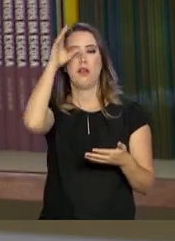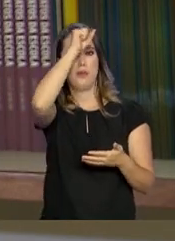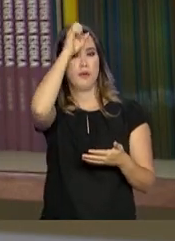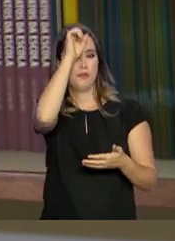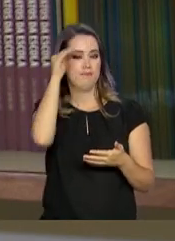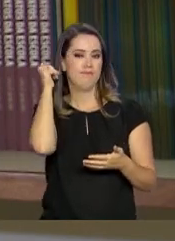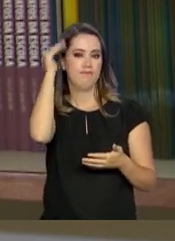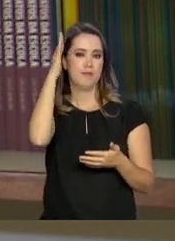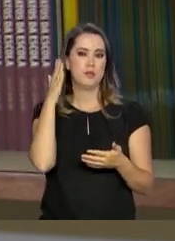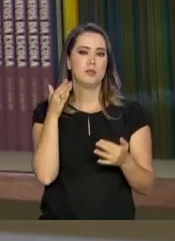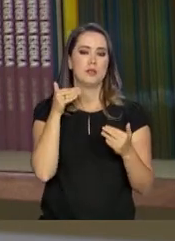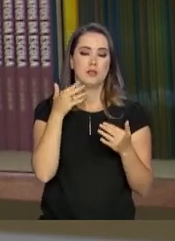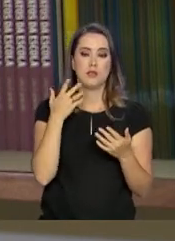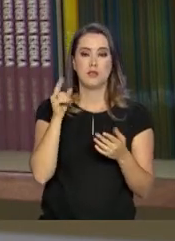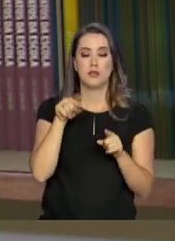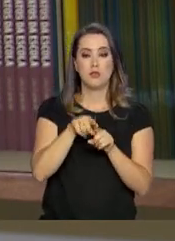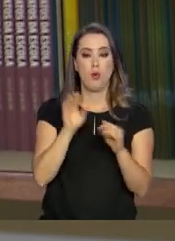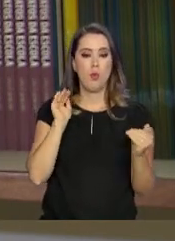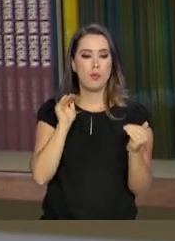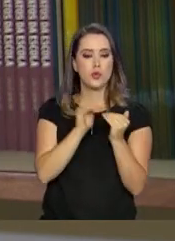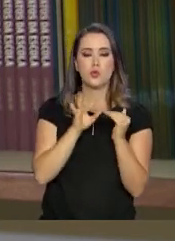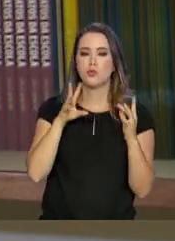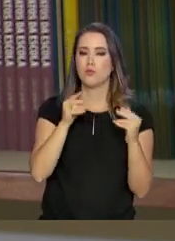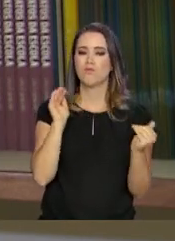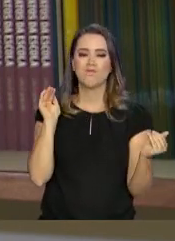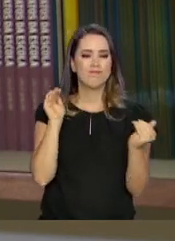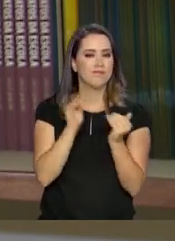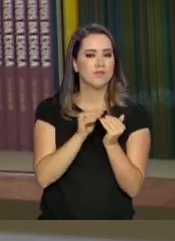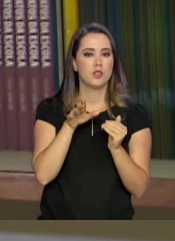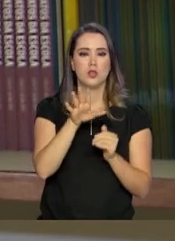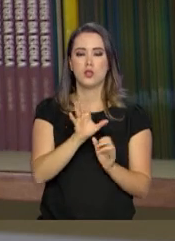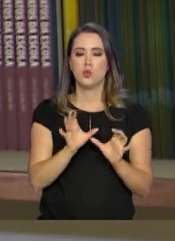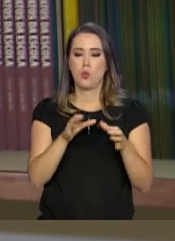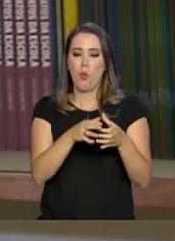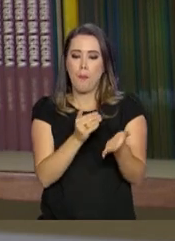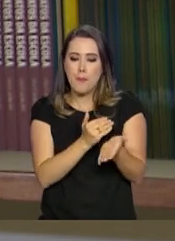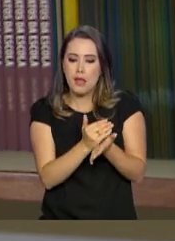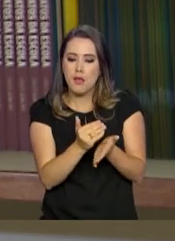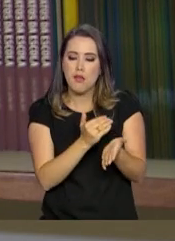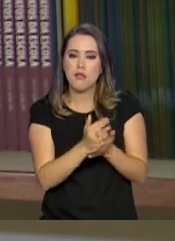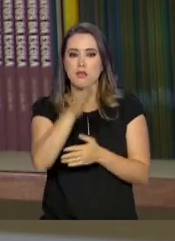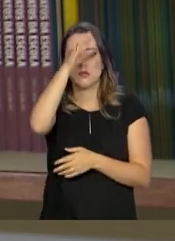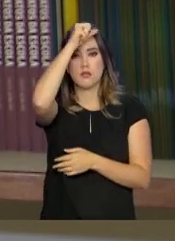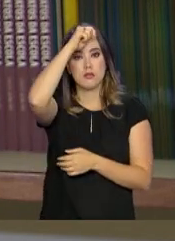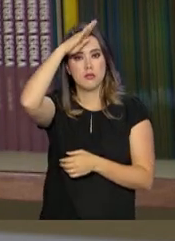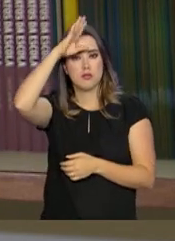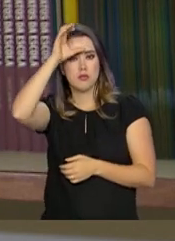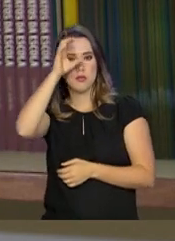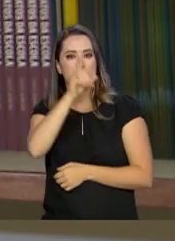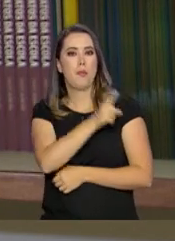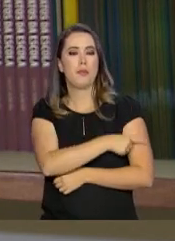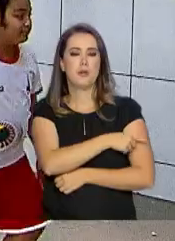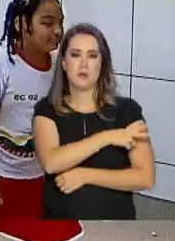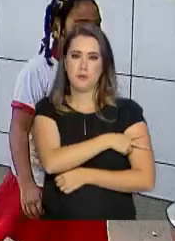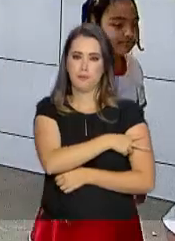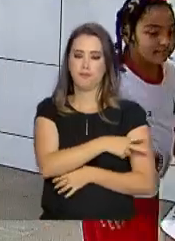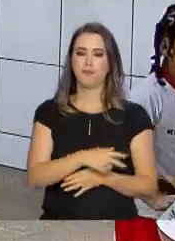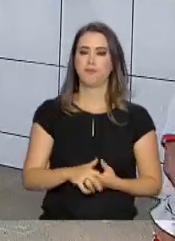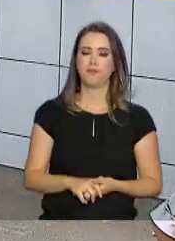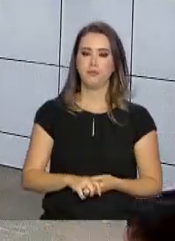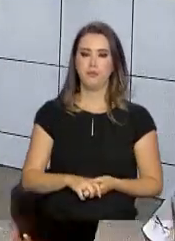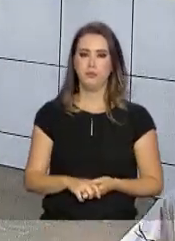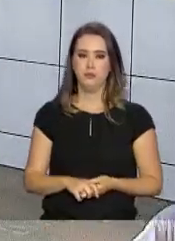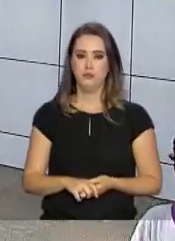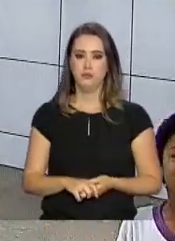tão por isso esse foco total essa concentração nessa fase inicial é no 1º e 2º ano ensino fundamental nesta